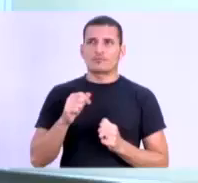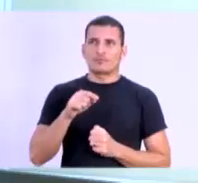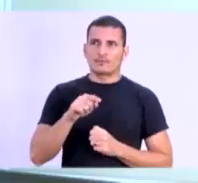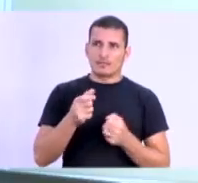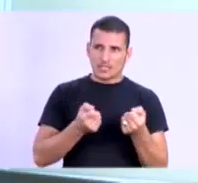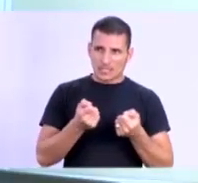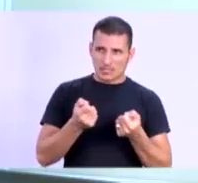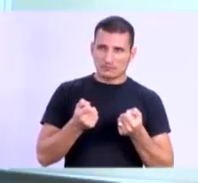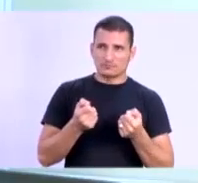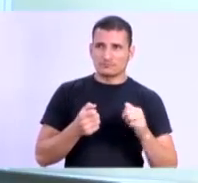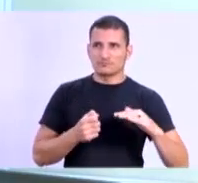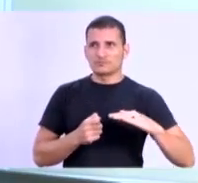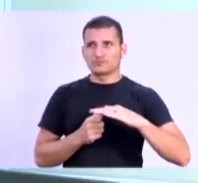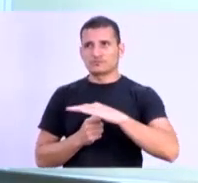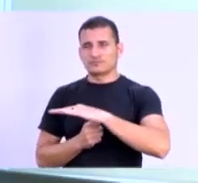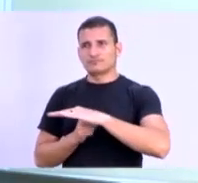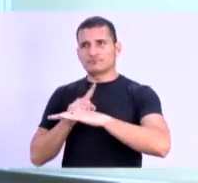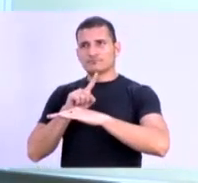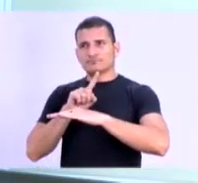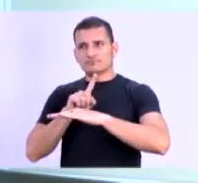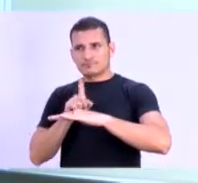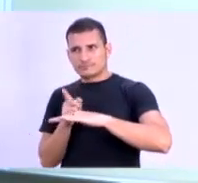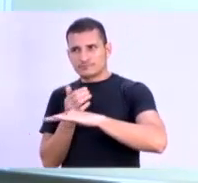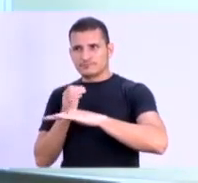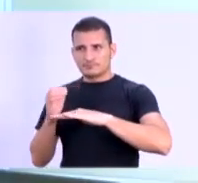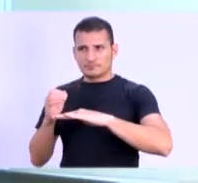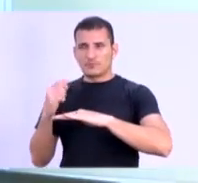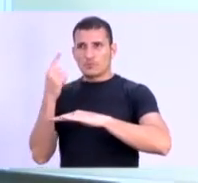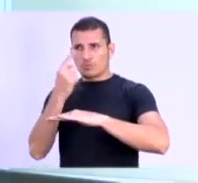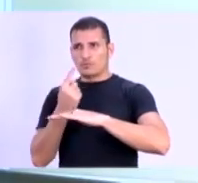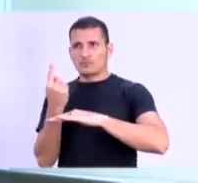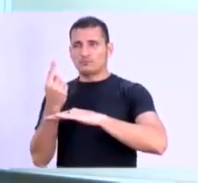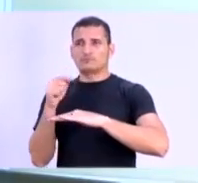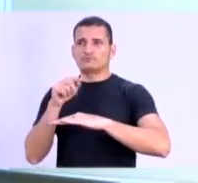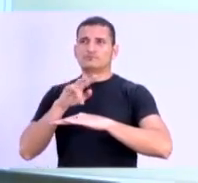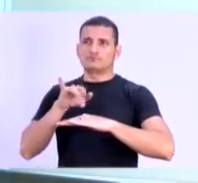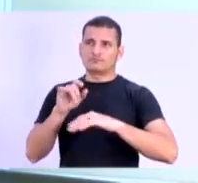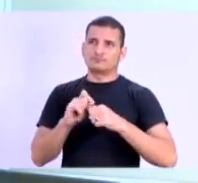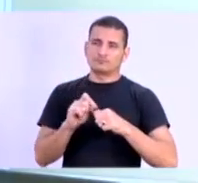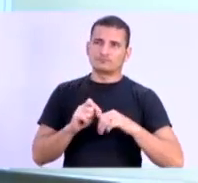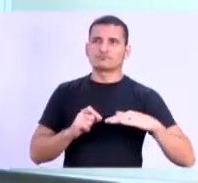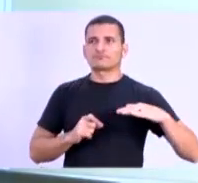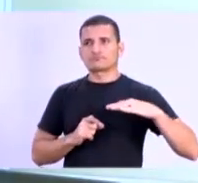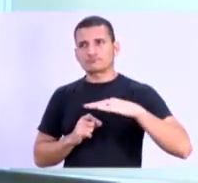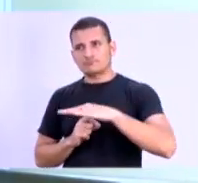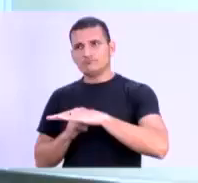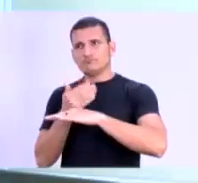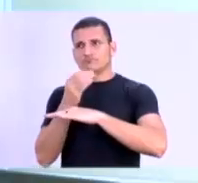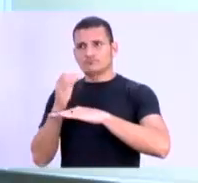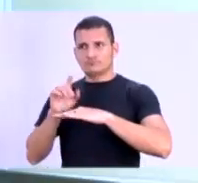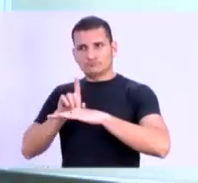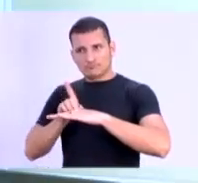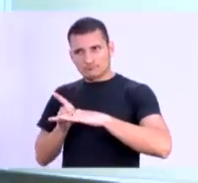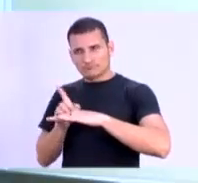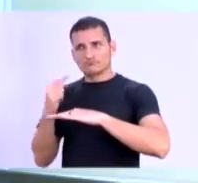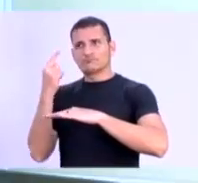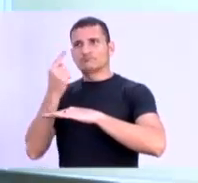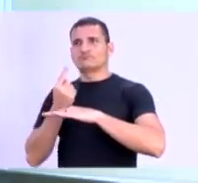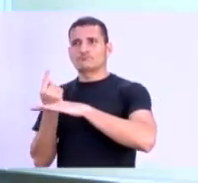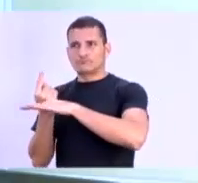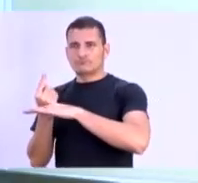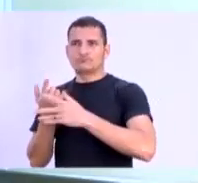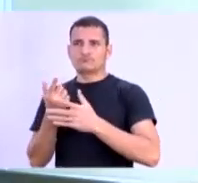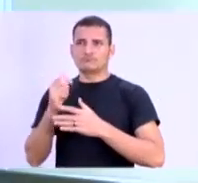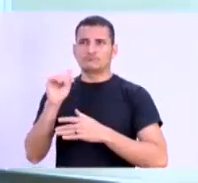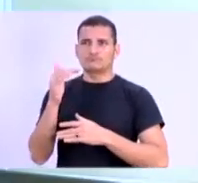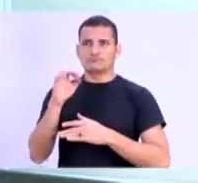km por hora por 1 hora. Então ele vai executar uma ação andar a 100 km por hora por 1 hora. Perceba que a ação é a mesma,